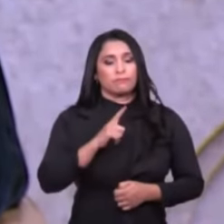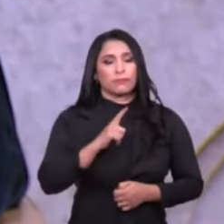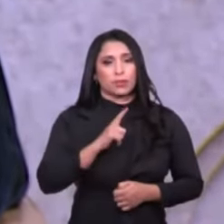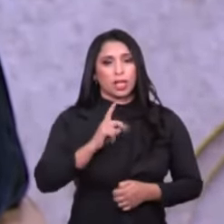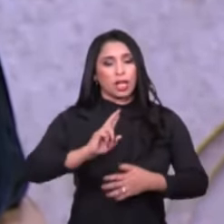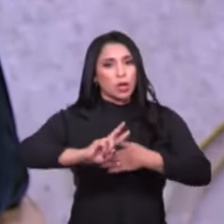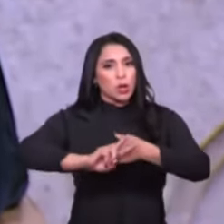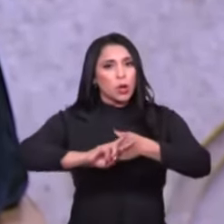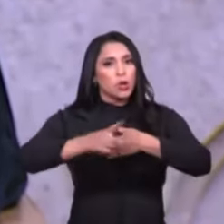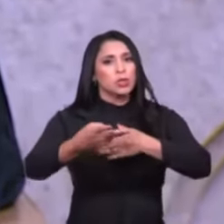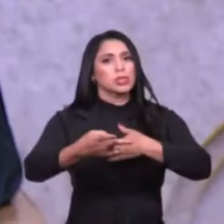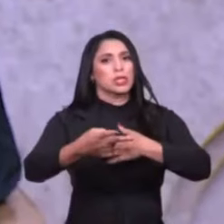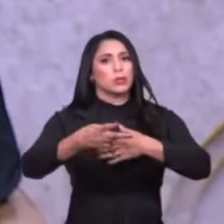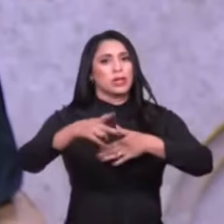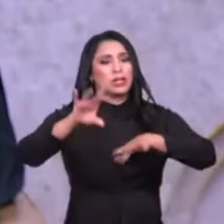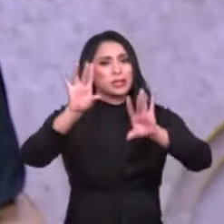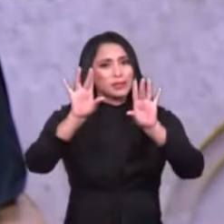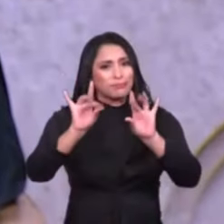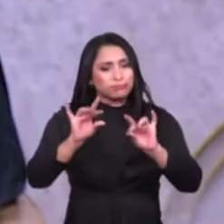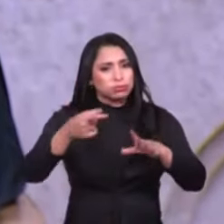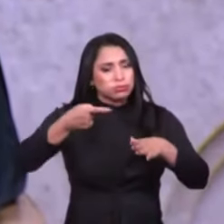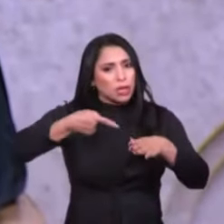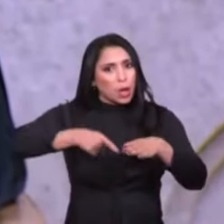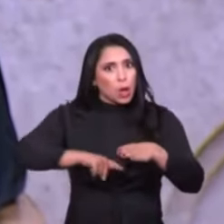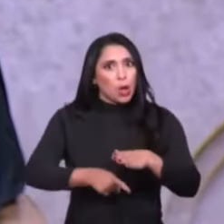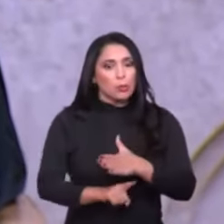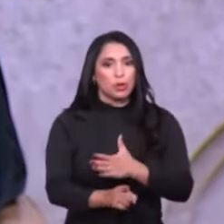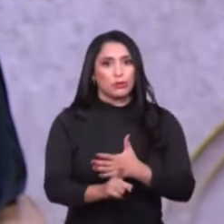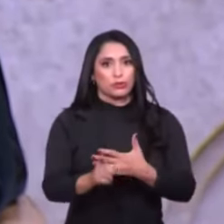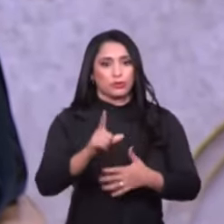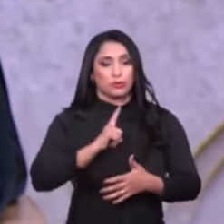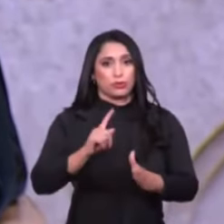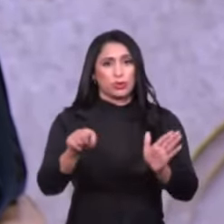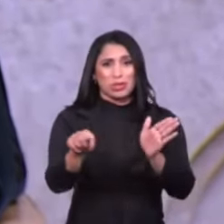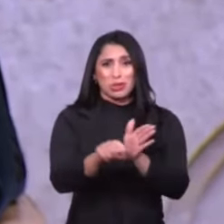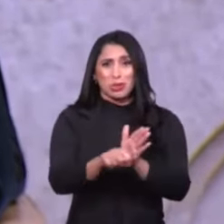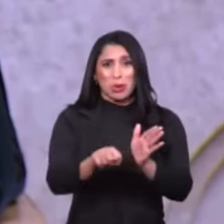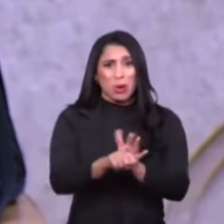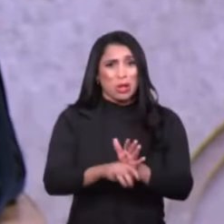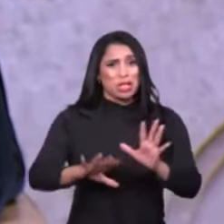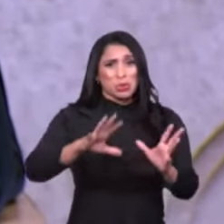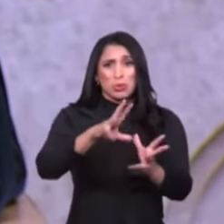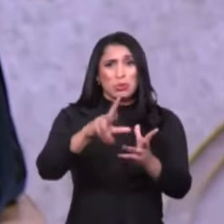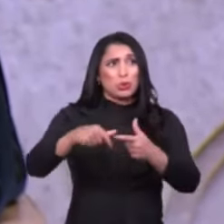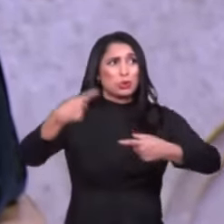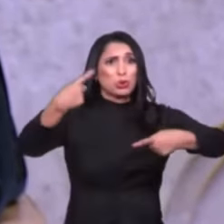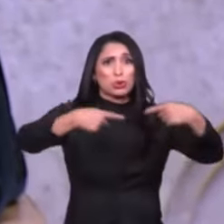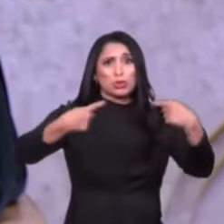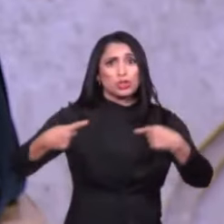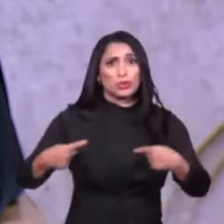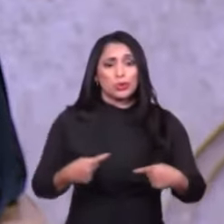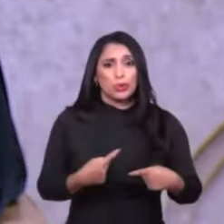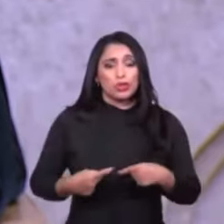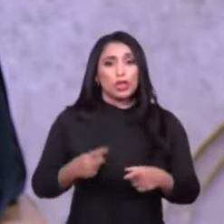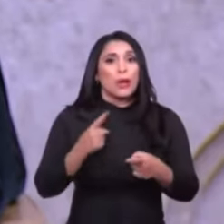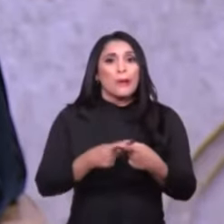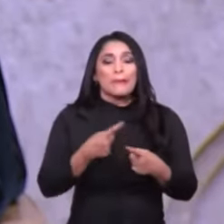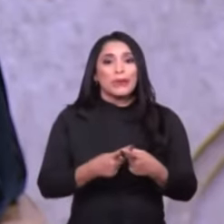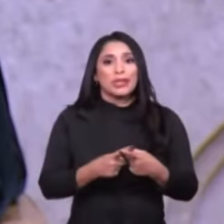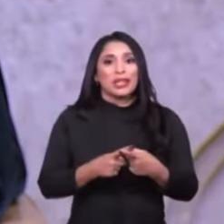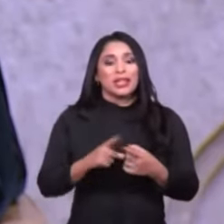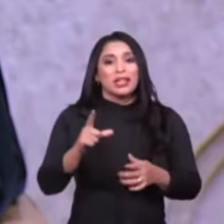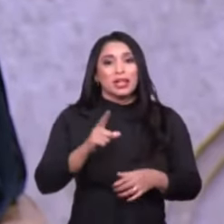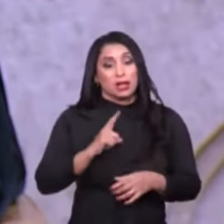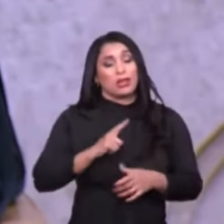das drogas, como disse, é uma questão divisiva em todo o mundo pelas dificuldades em enfrentar